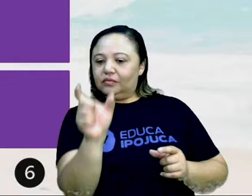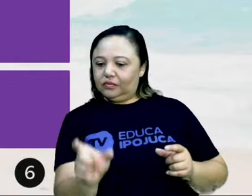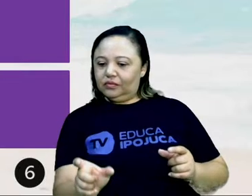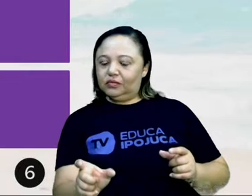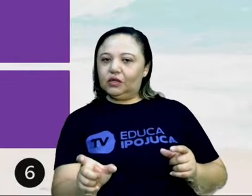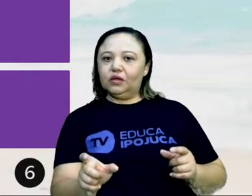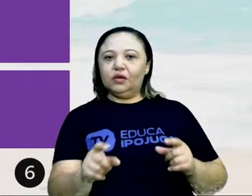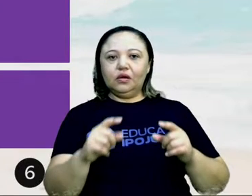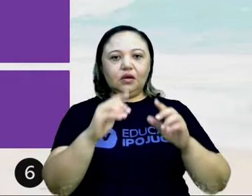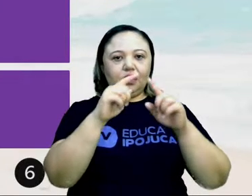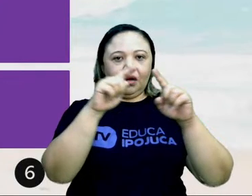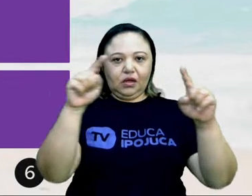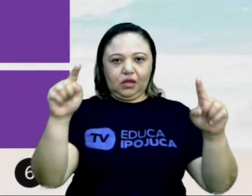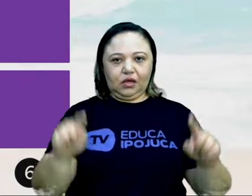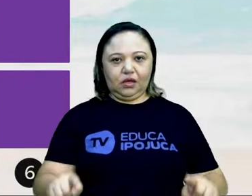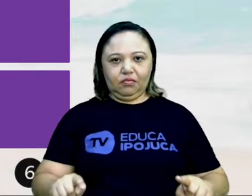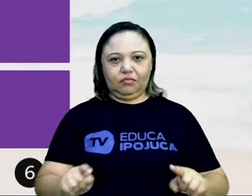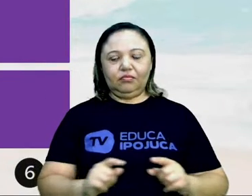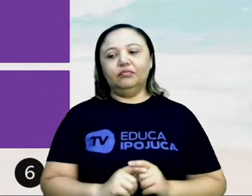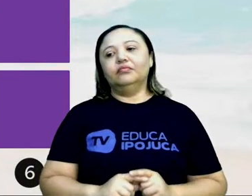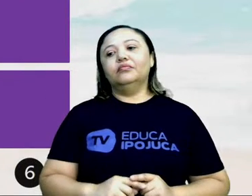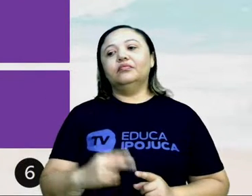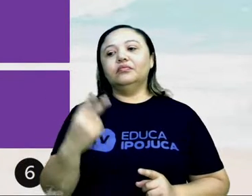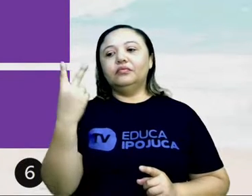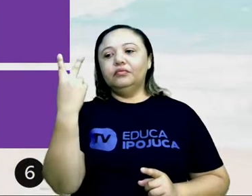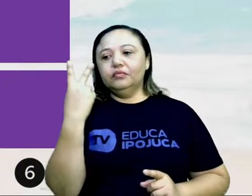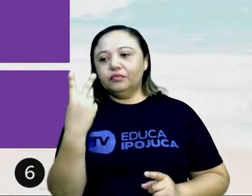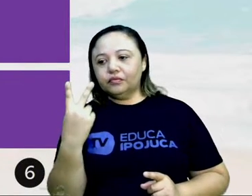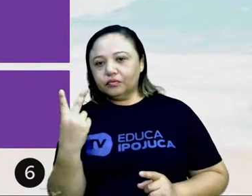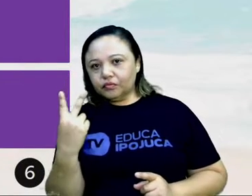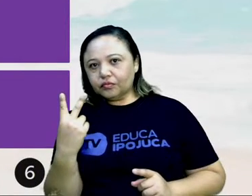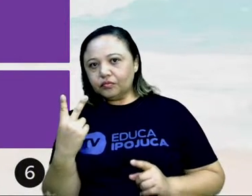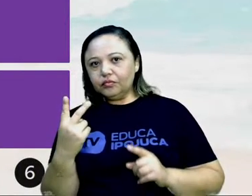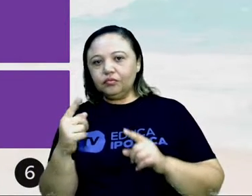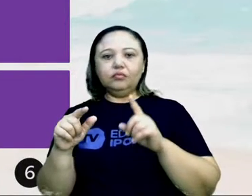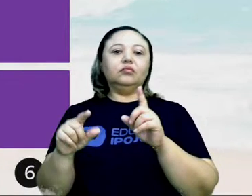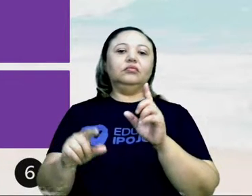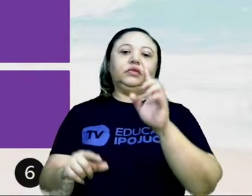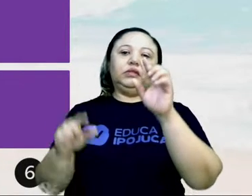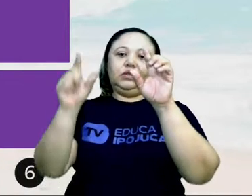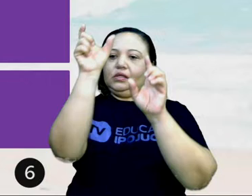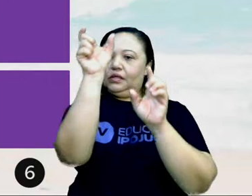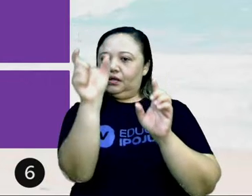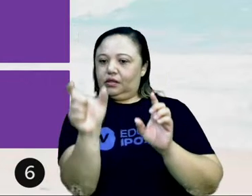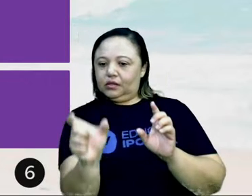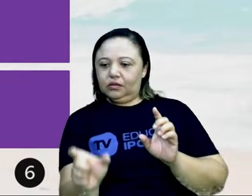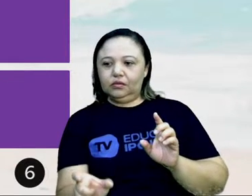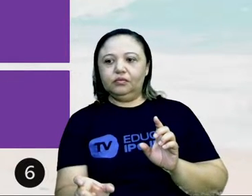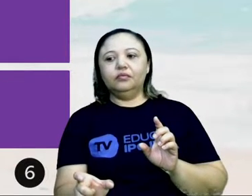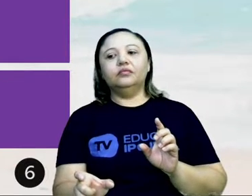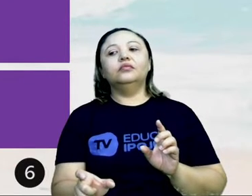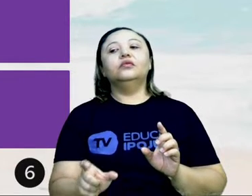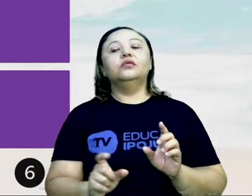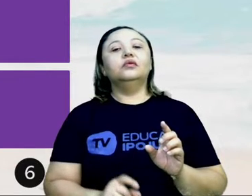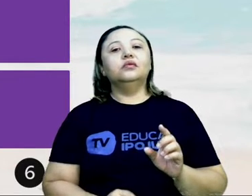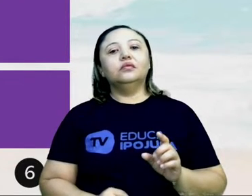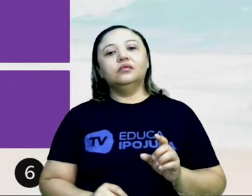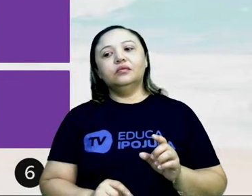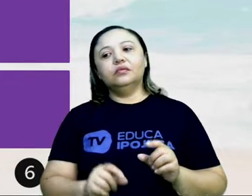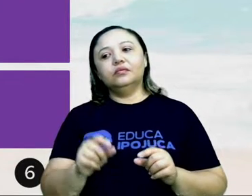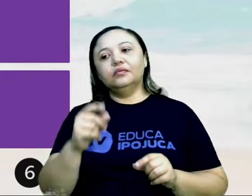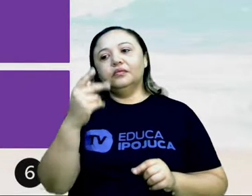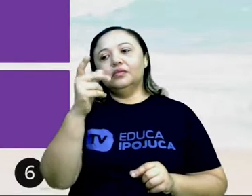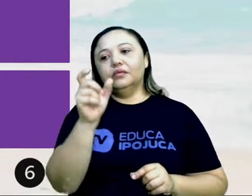quanto a linha. A peça 2, 2. Essa daqui, né? Opa, essa daqui. Tanto está